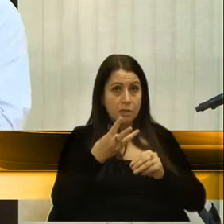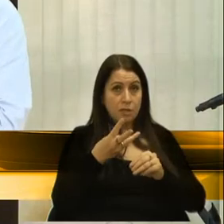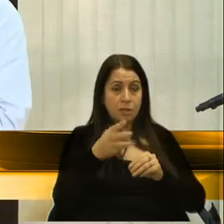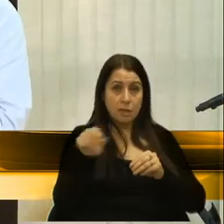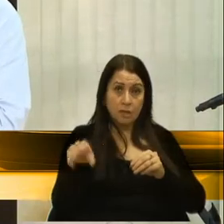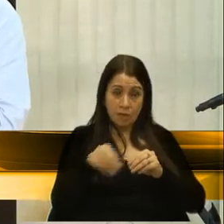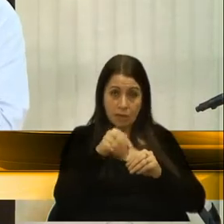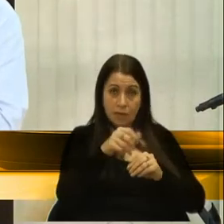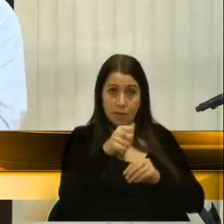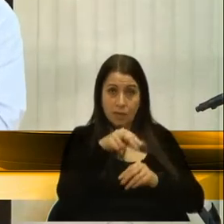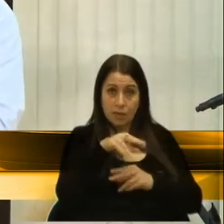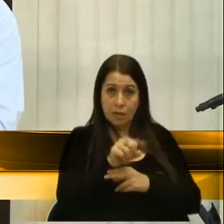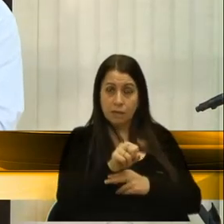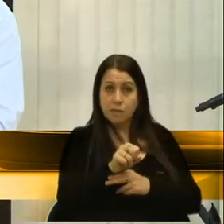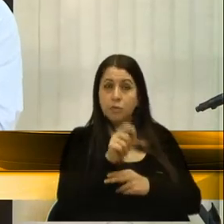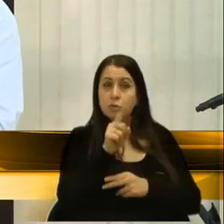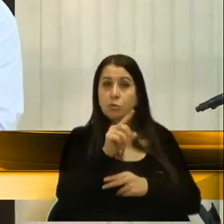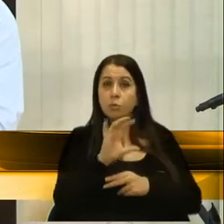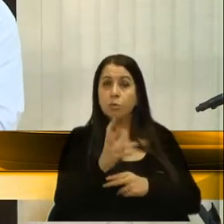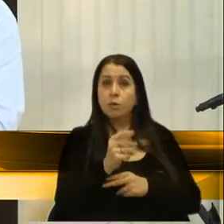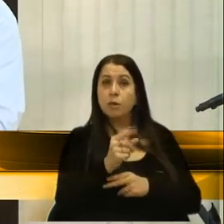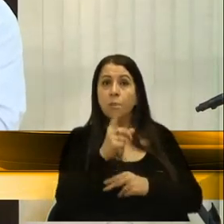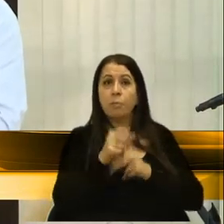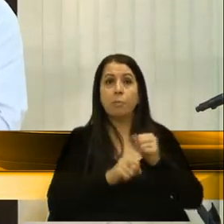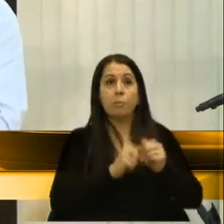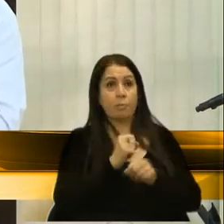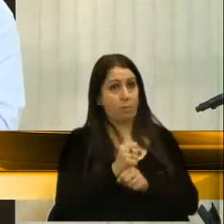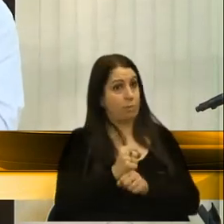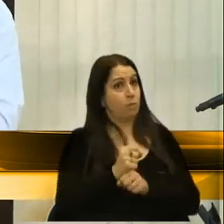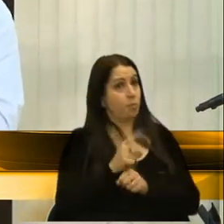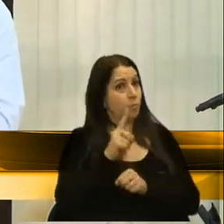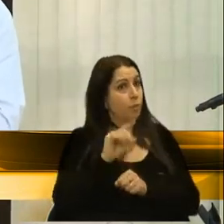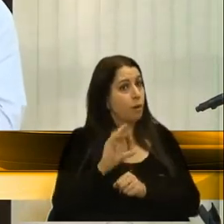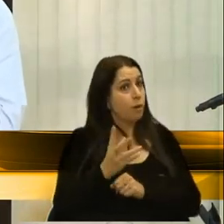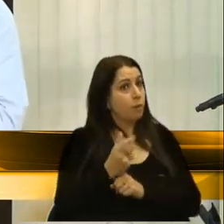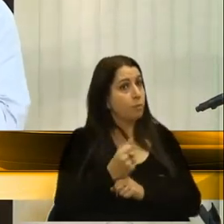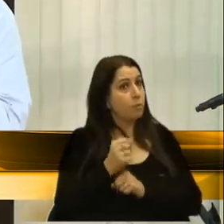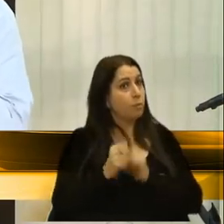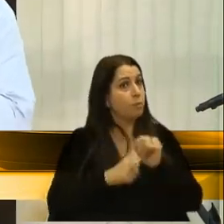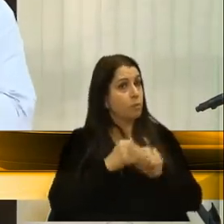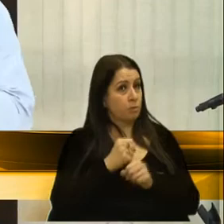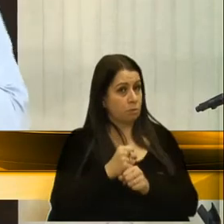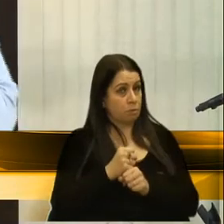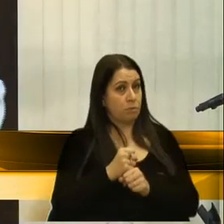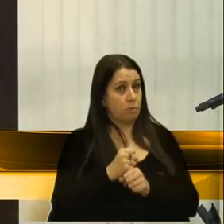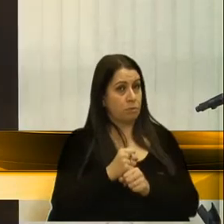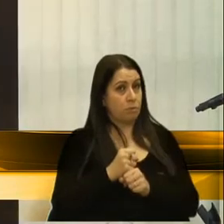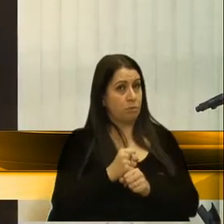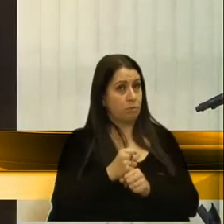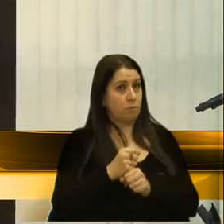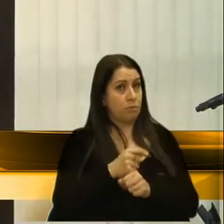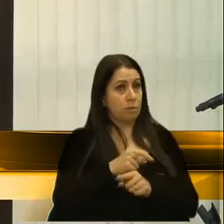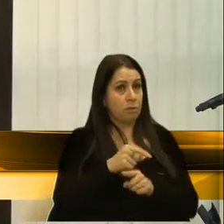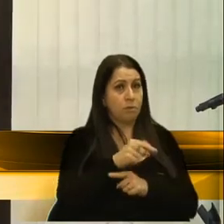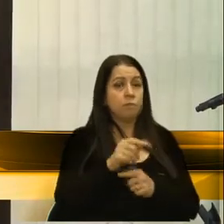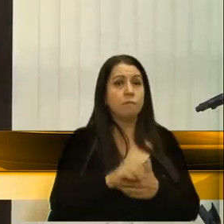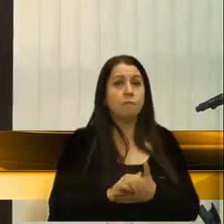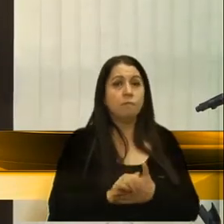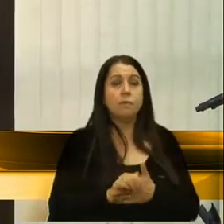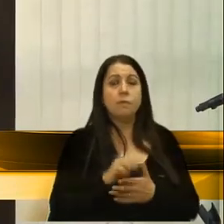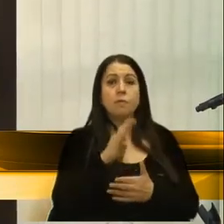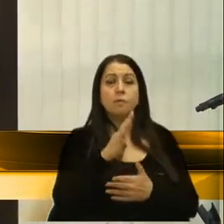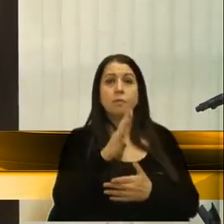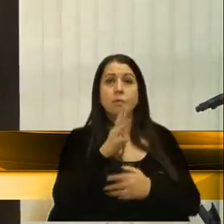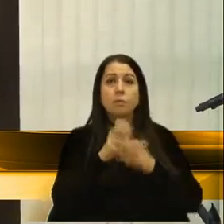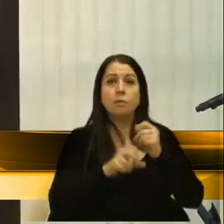na Câmara de Vereadores, de 1 milhão por ano. 1 milhão por ano. Isso dá 4 milhões numa